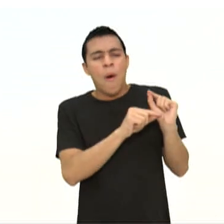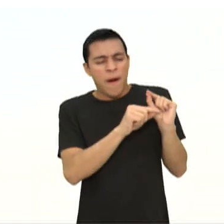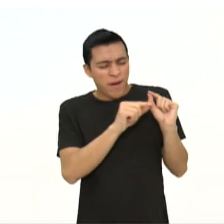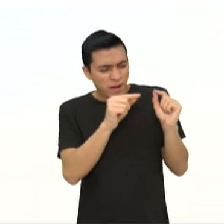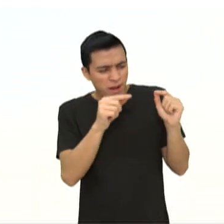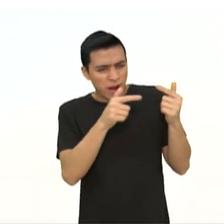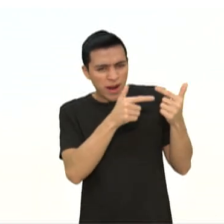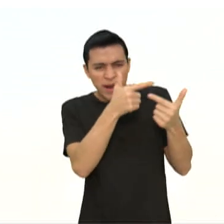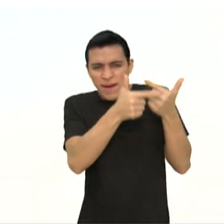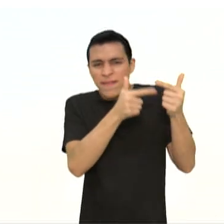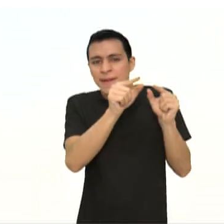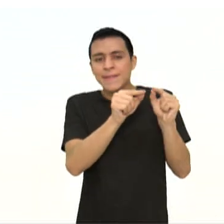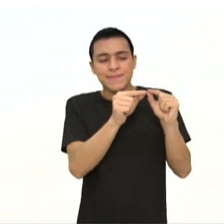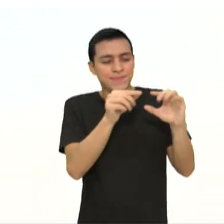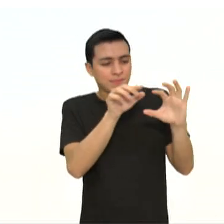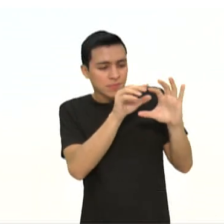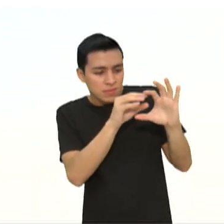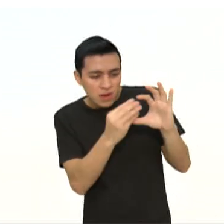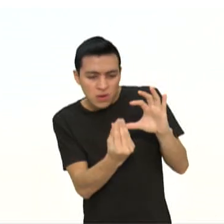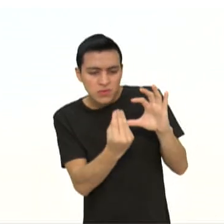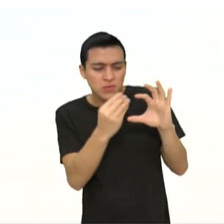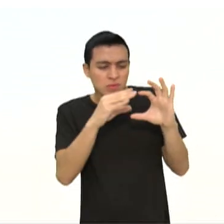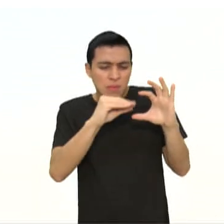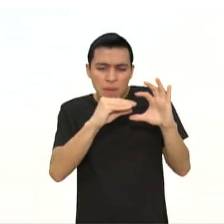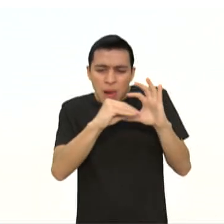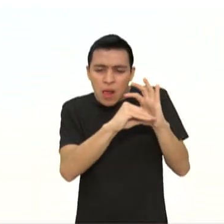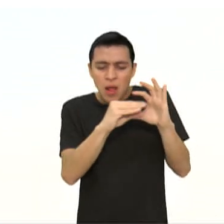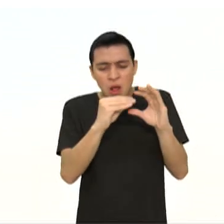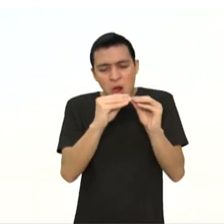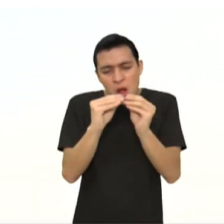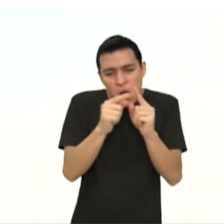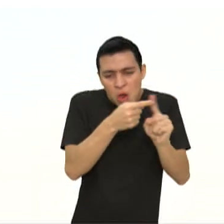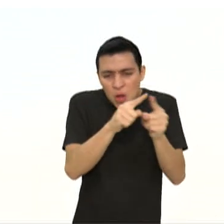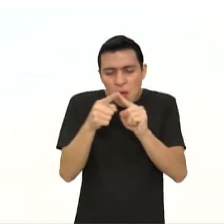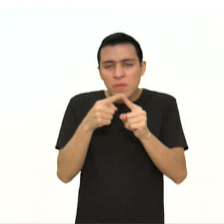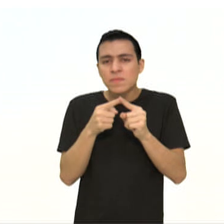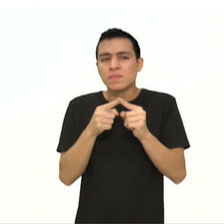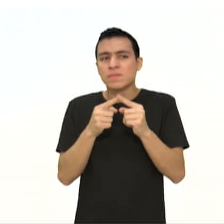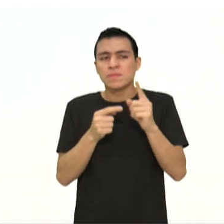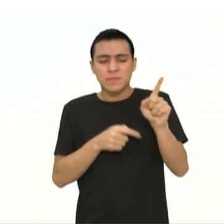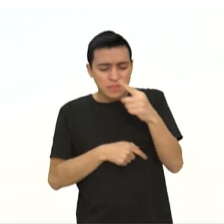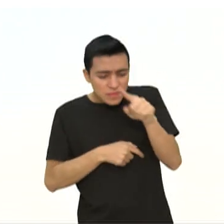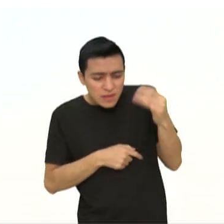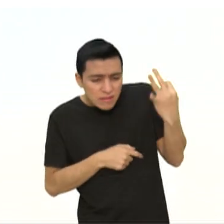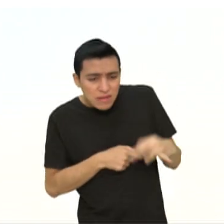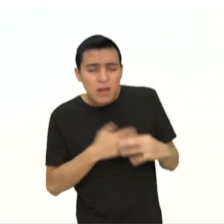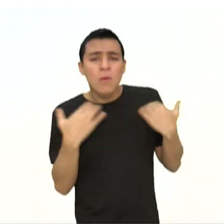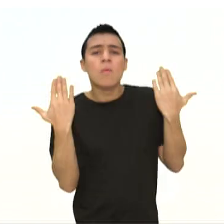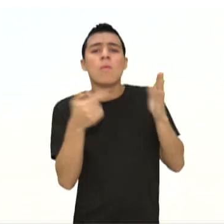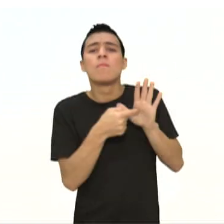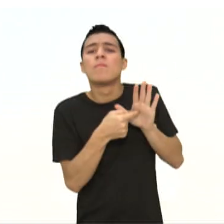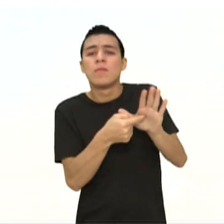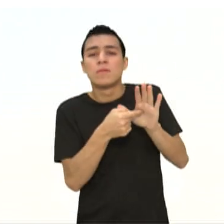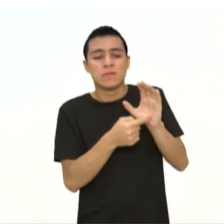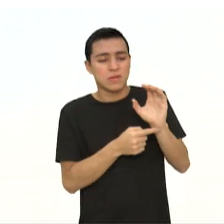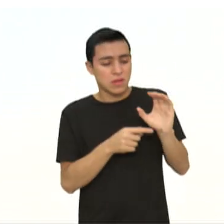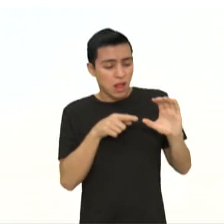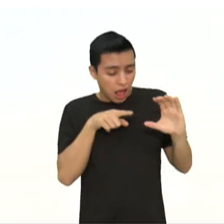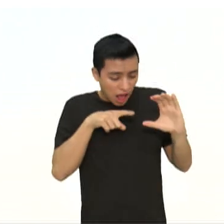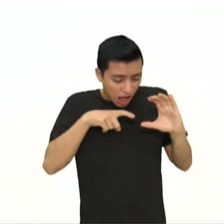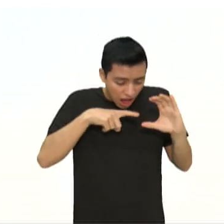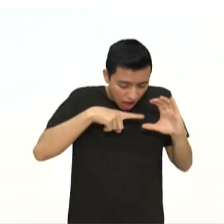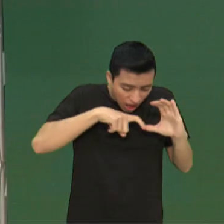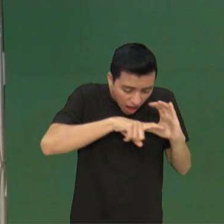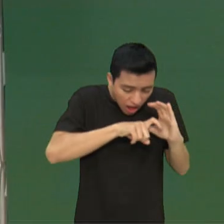digestão intracelular. Entre as alternativas abaixo, marque a alternativa que indica corretamente a organela formadora